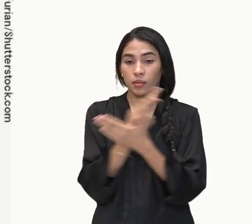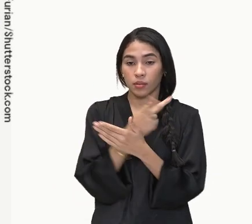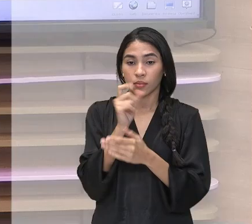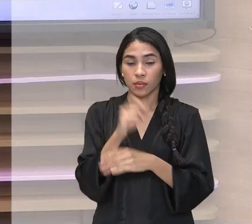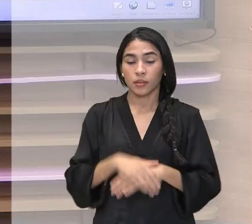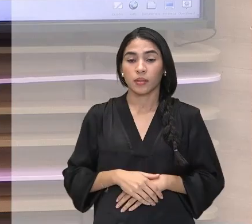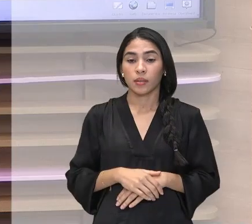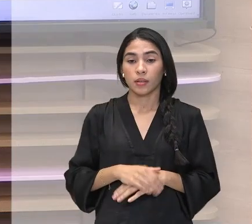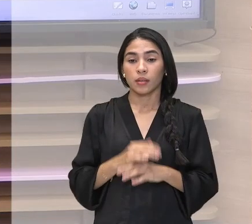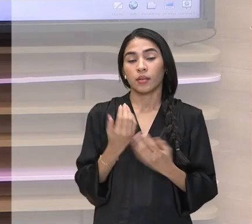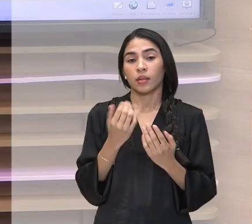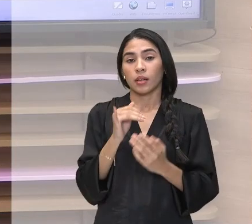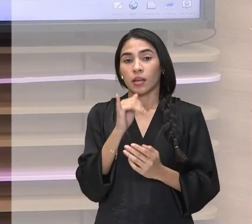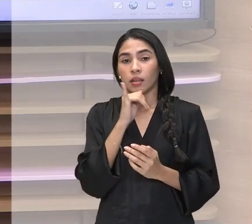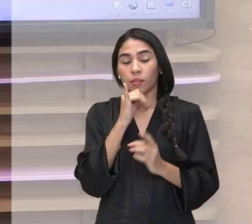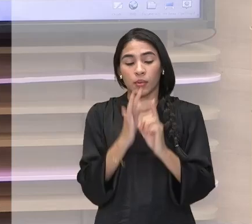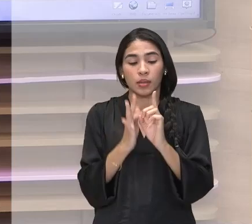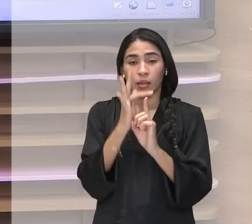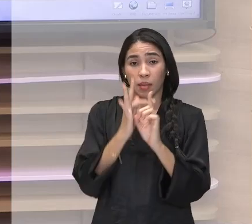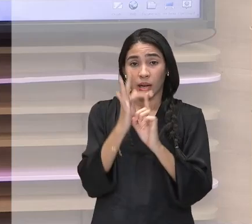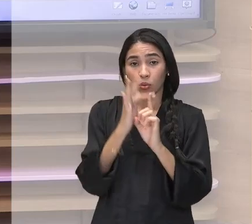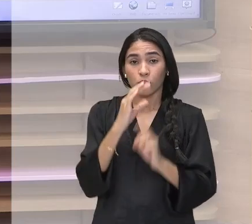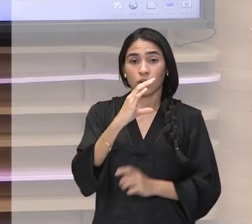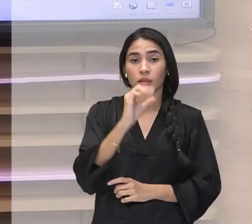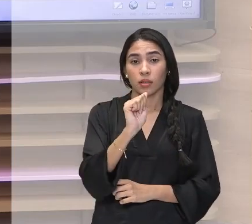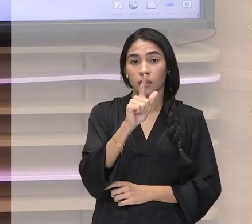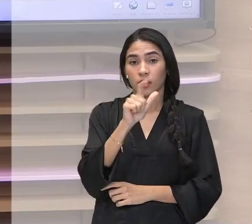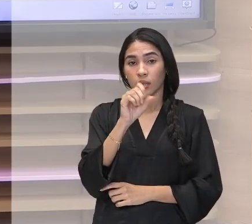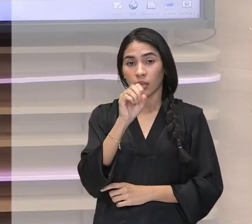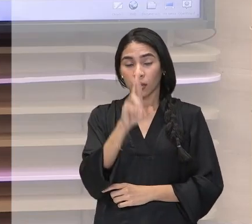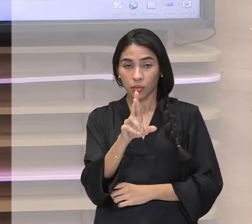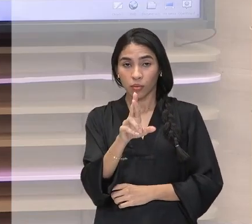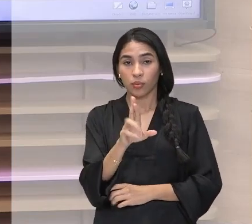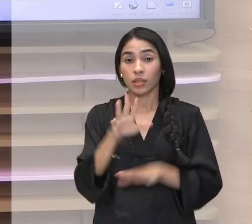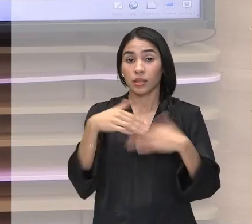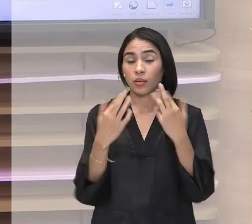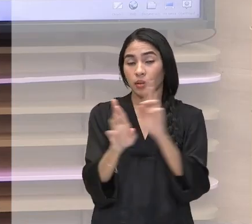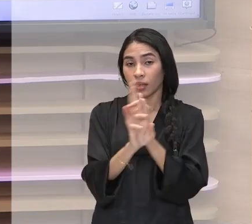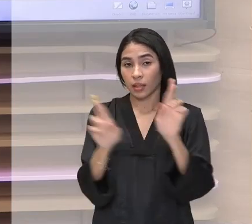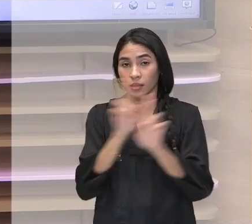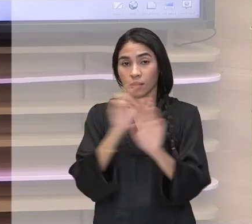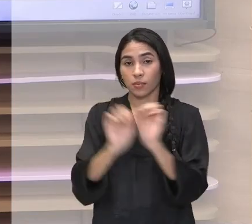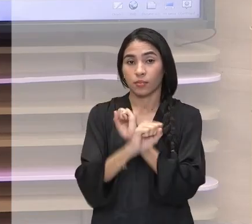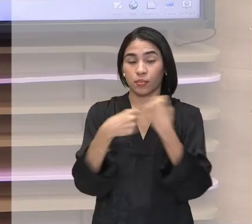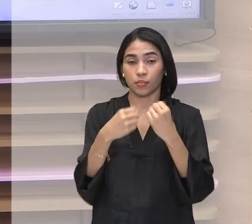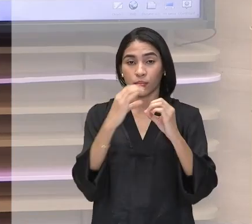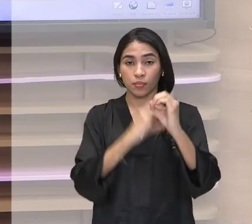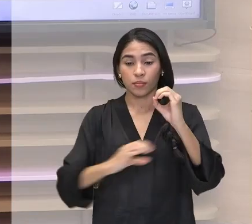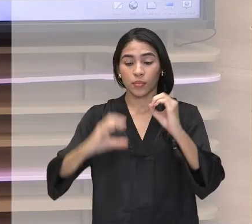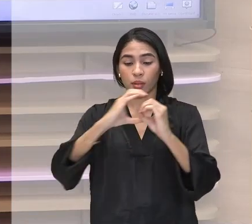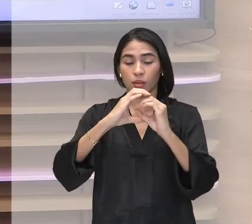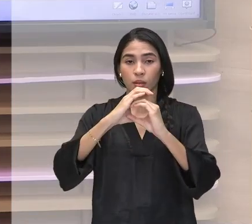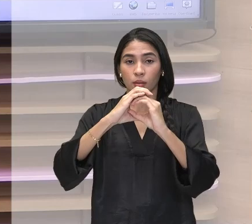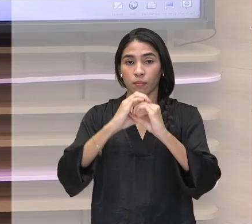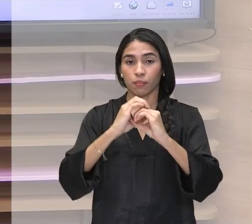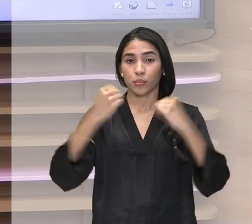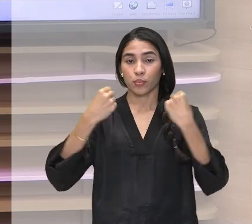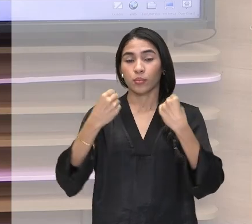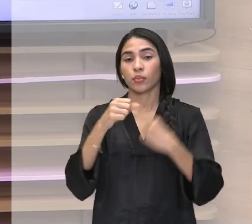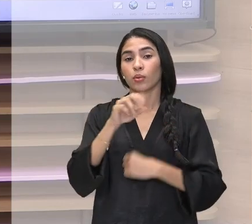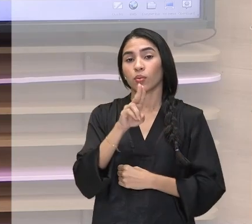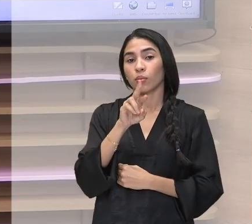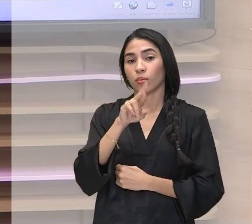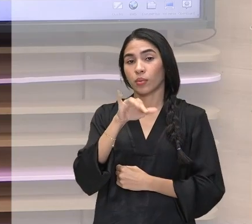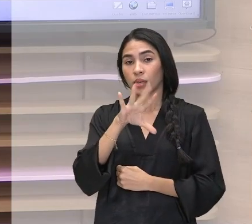de calor, e a gente vai ver que essa relação da energia atômica, dessa quebra do urânio, está relacionado com a